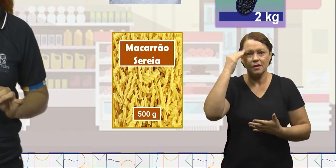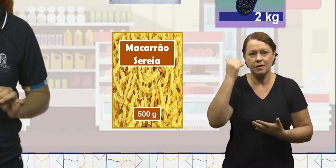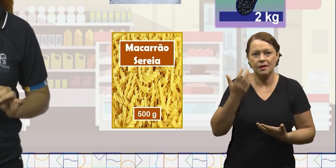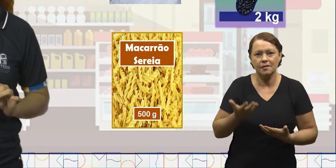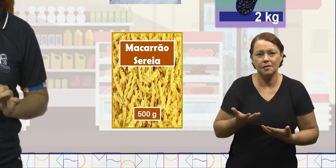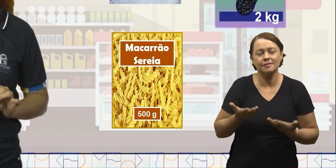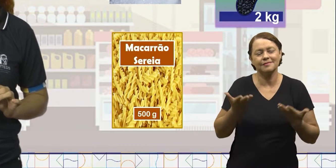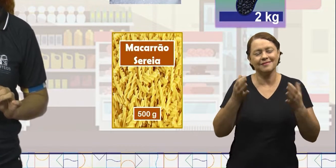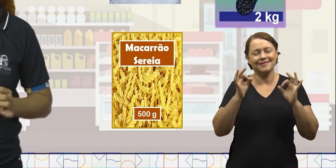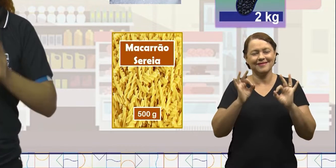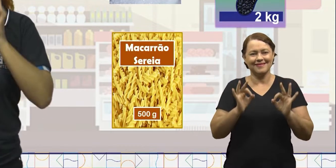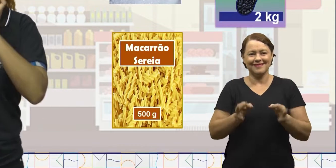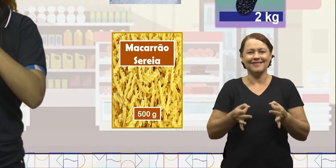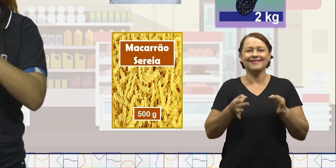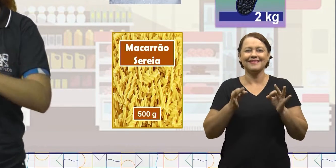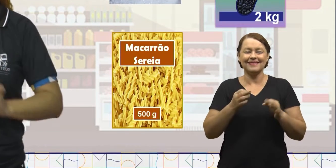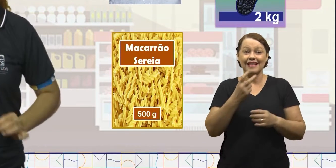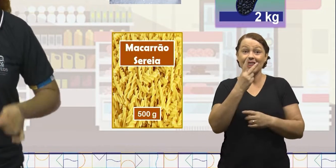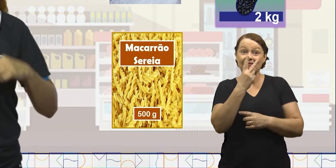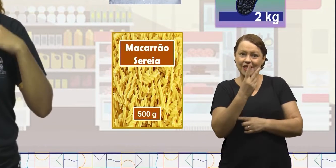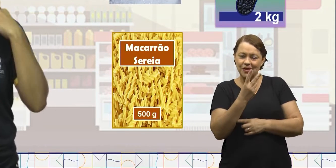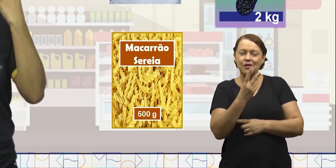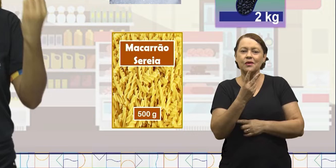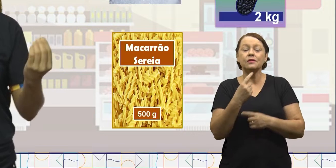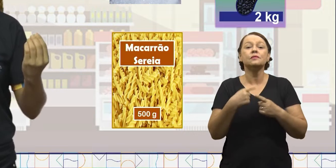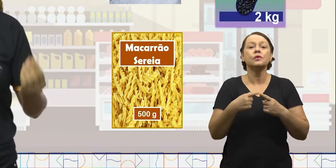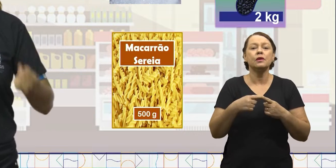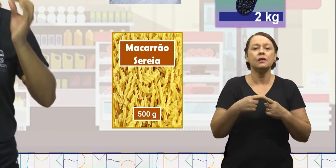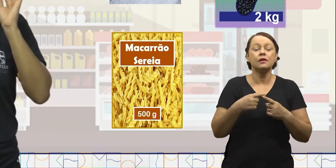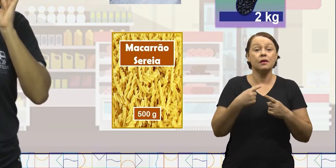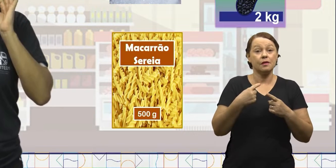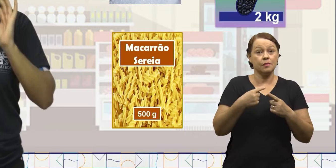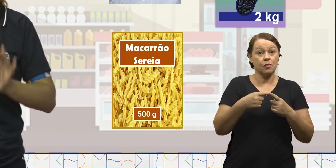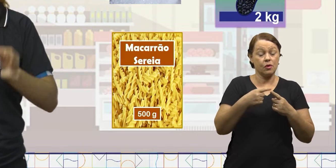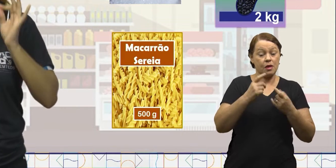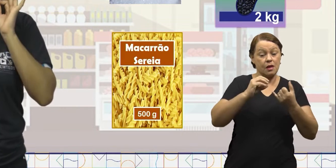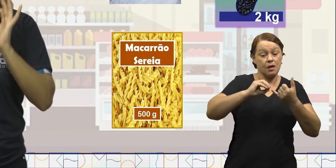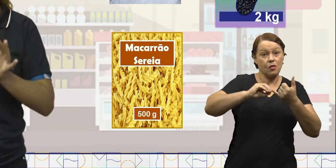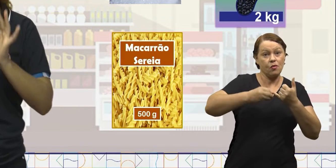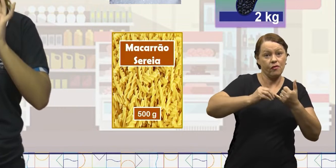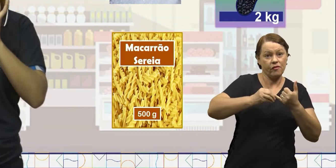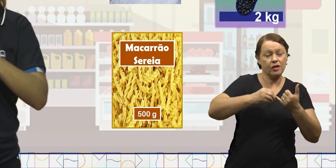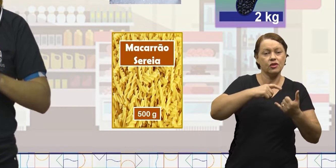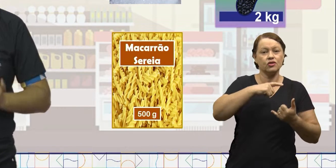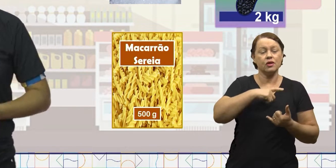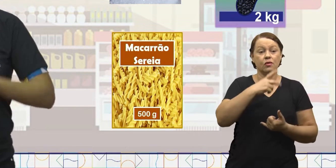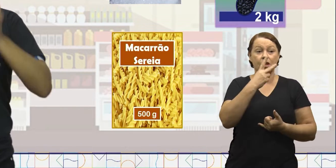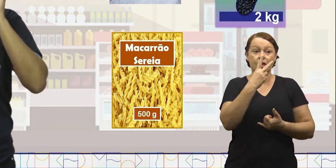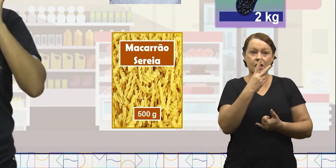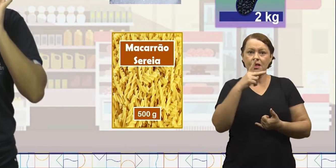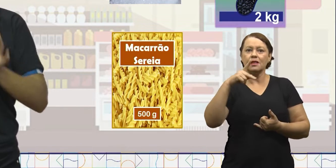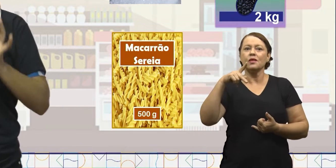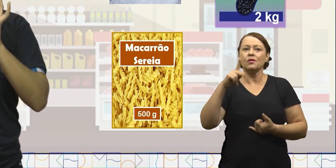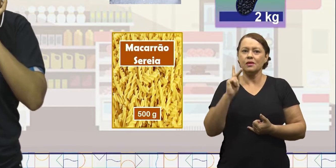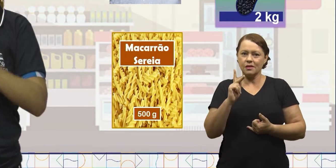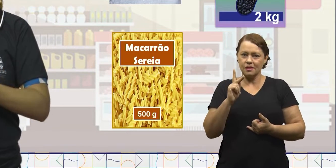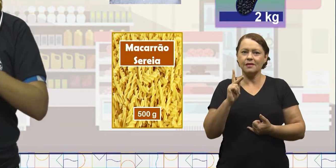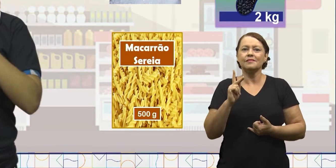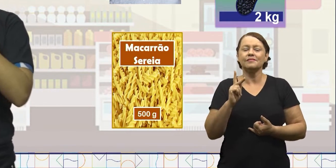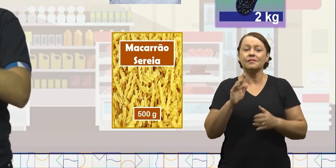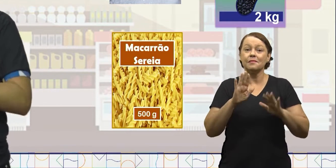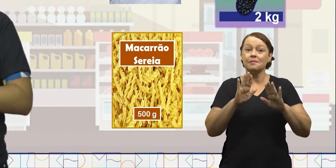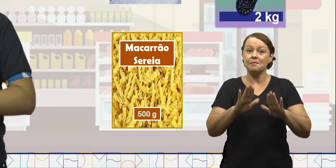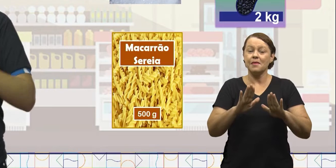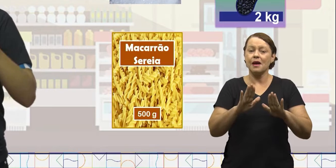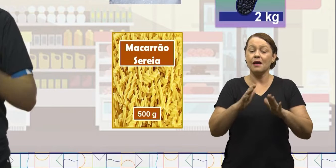feijão? Você sabe? Isso mesmo, 2, porque o pacote de feijão tem 2